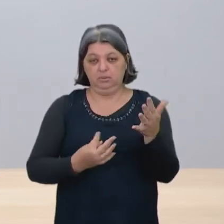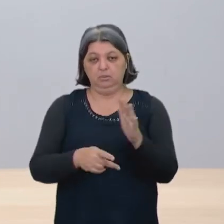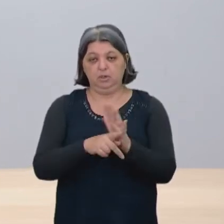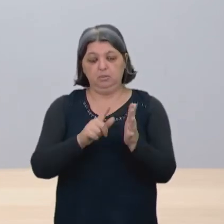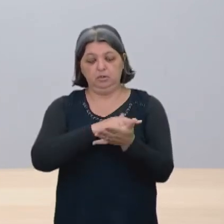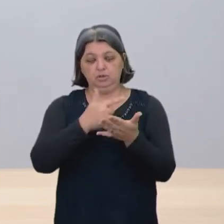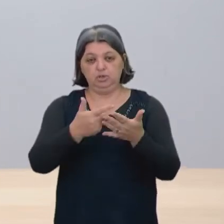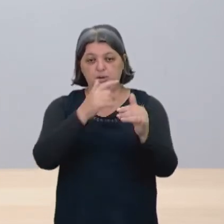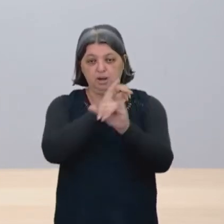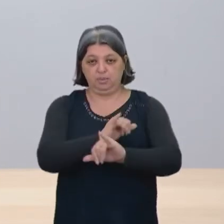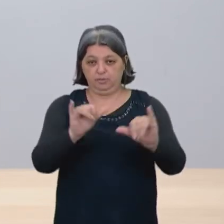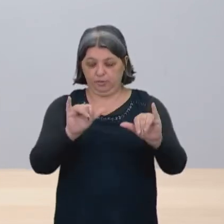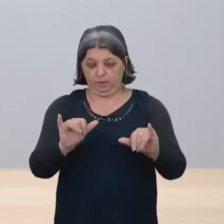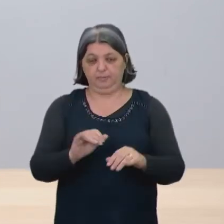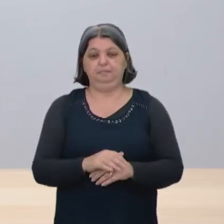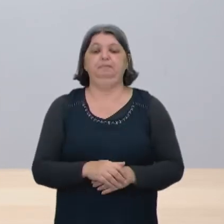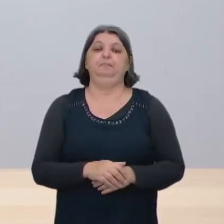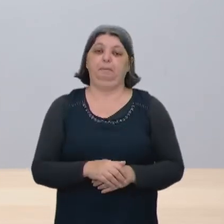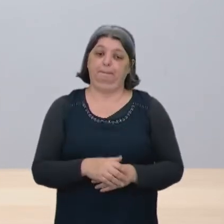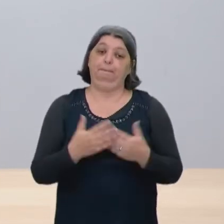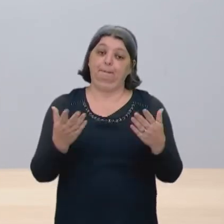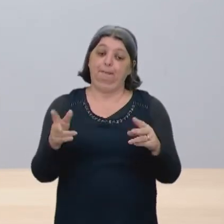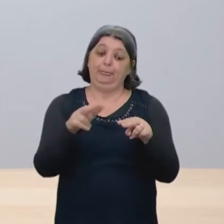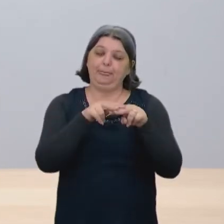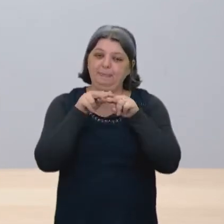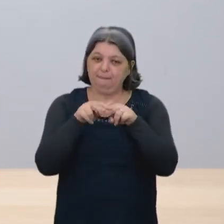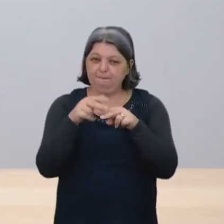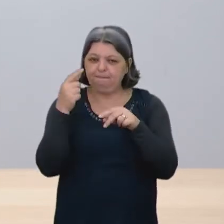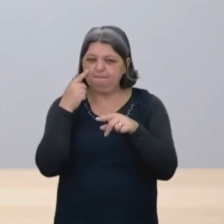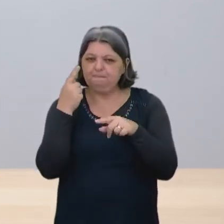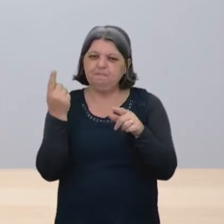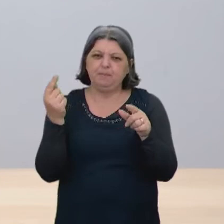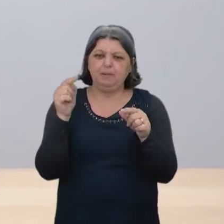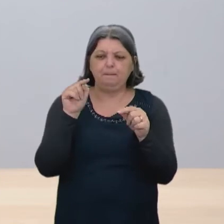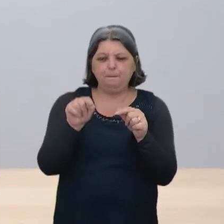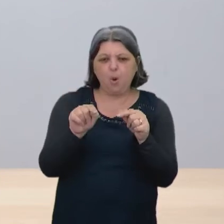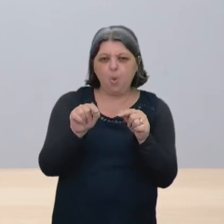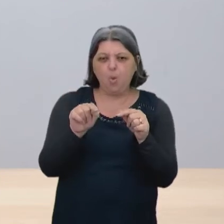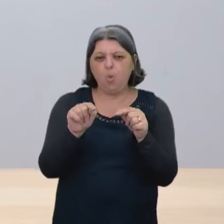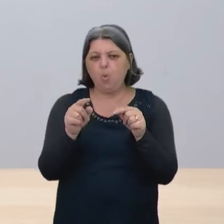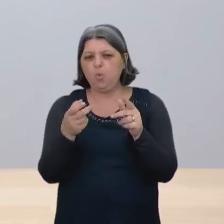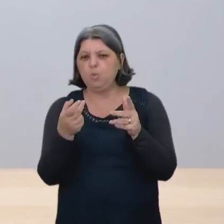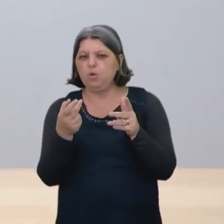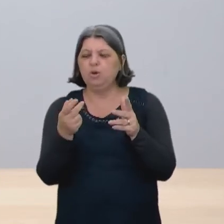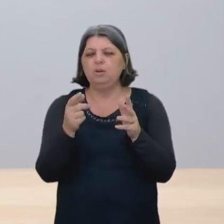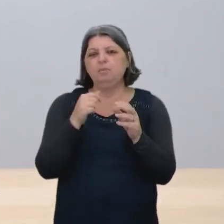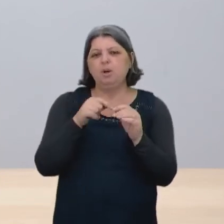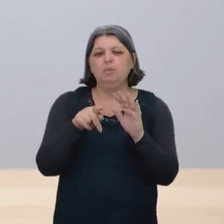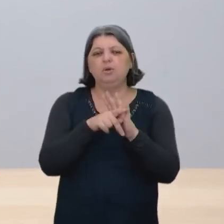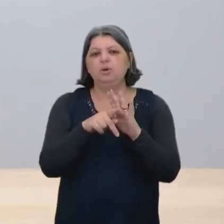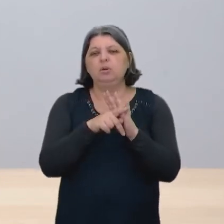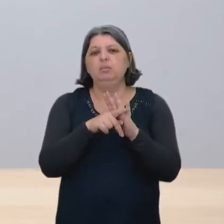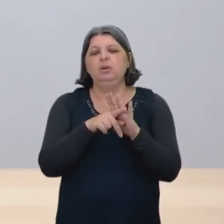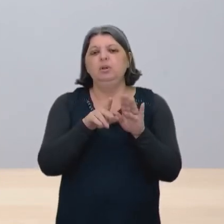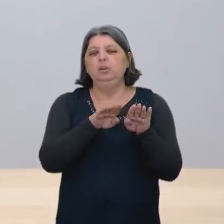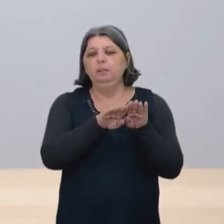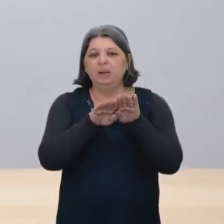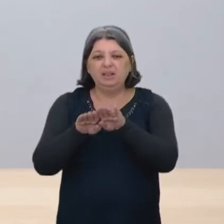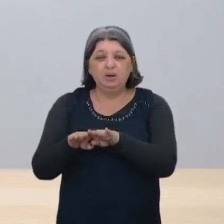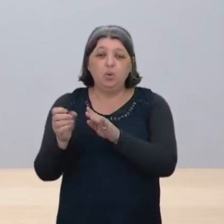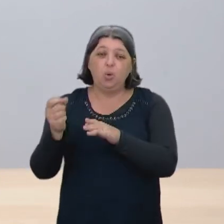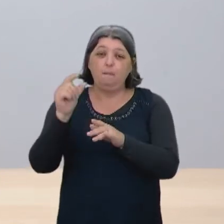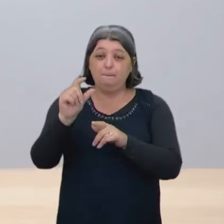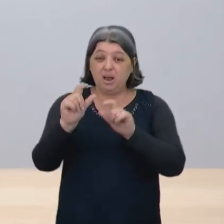foi feito. Então, é esse tipo de revisão, além de olhar se tem pontuação errada em relação à norma padrão, ou se tem palavras escritas de